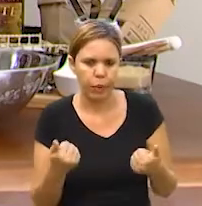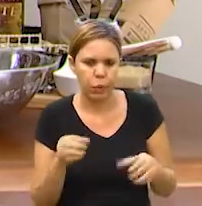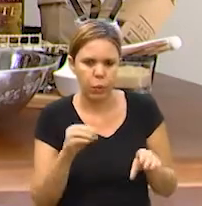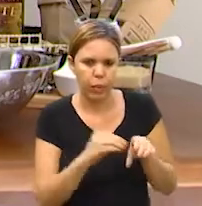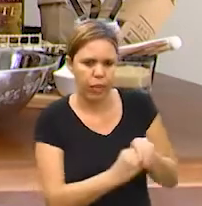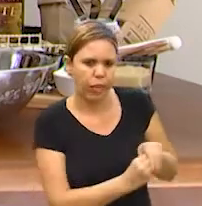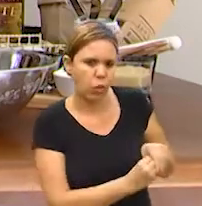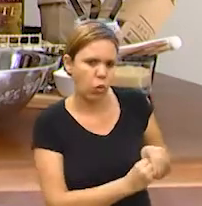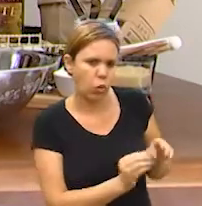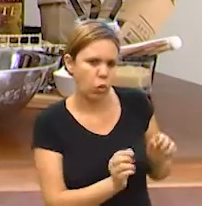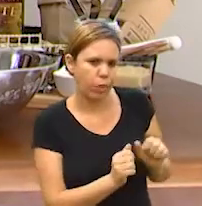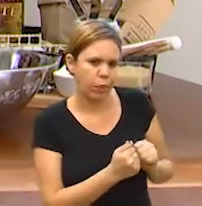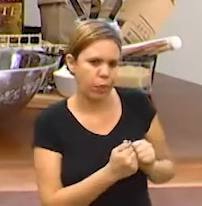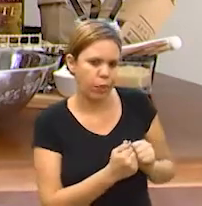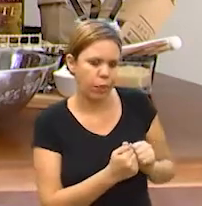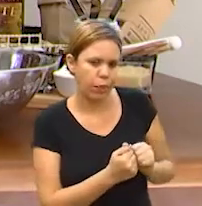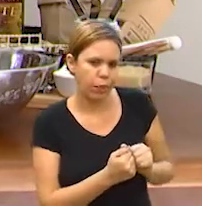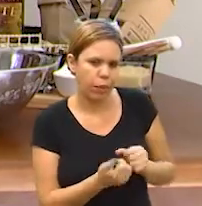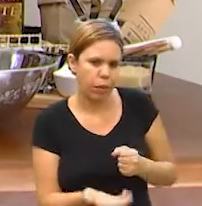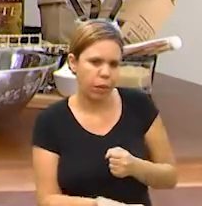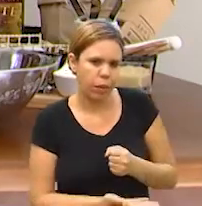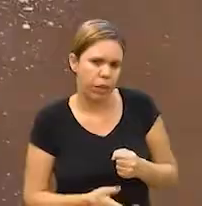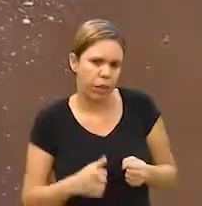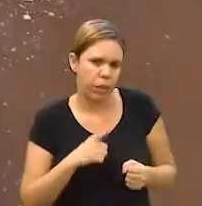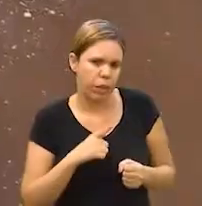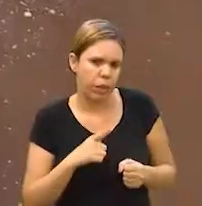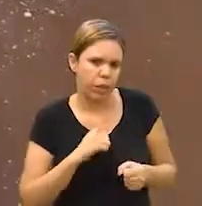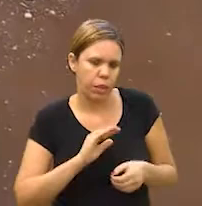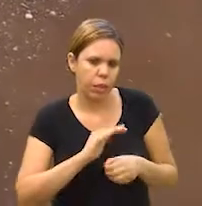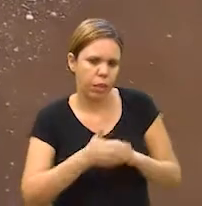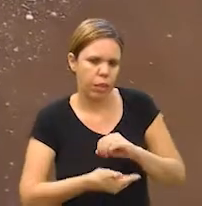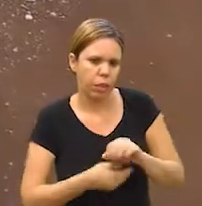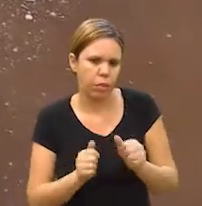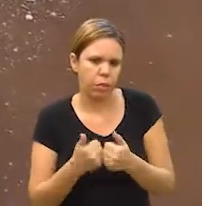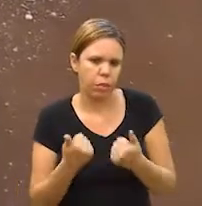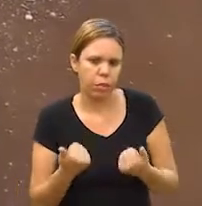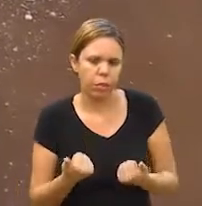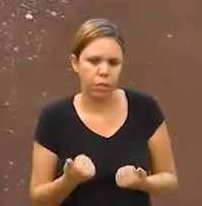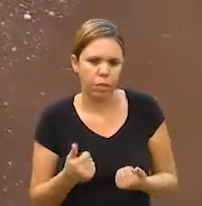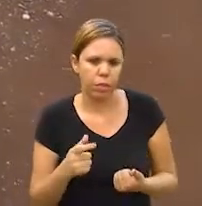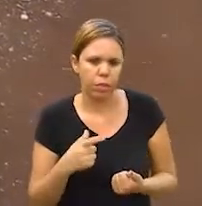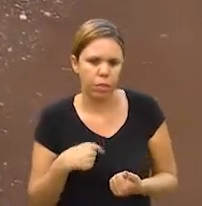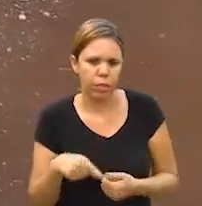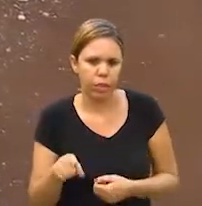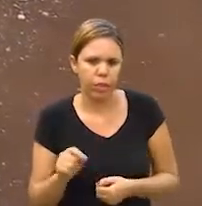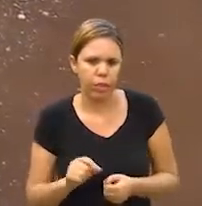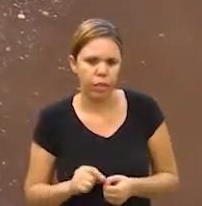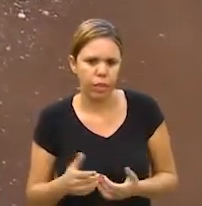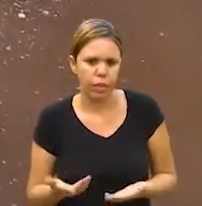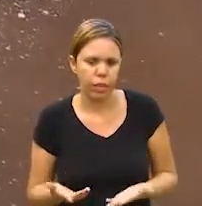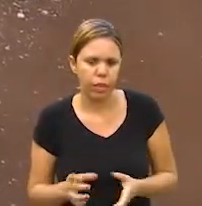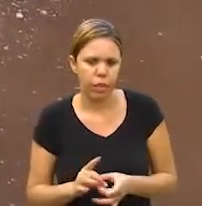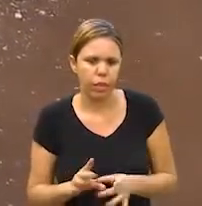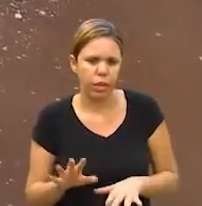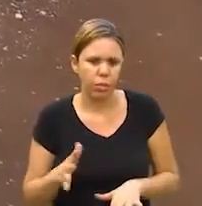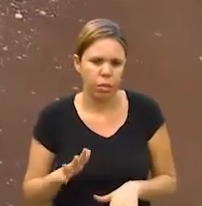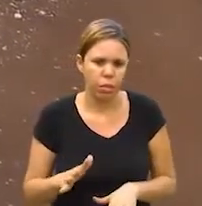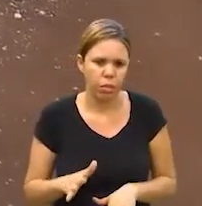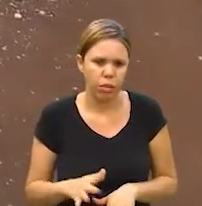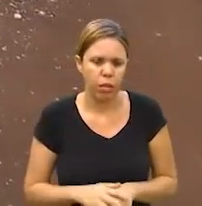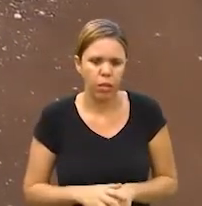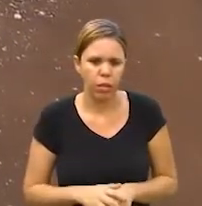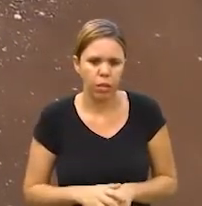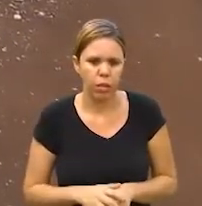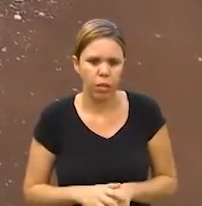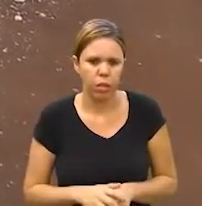miolo do pão. E embaixo nós temos a casca do pão. Então a gente vai deixar mais ou menos num